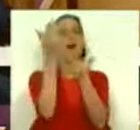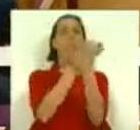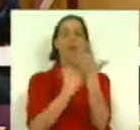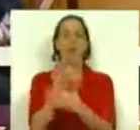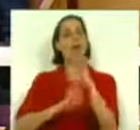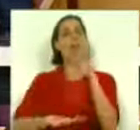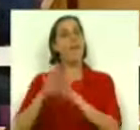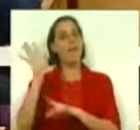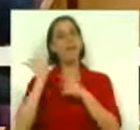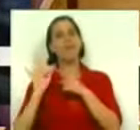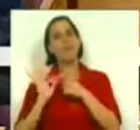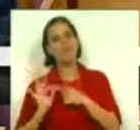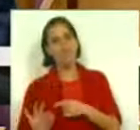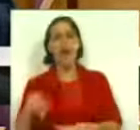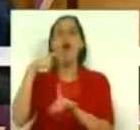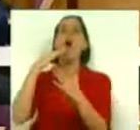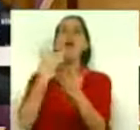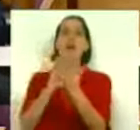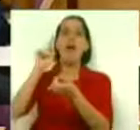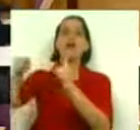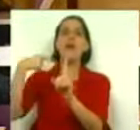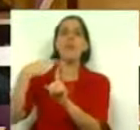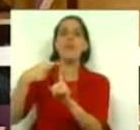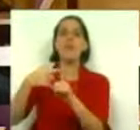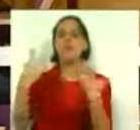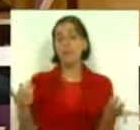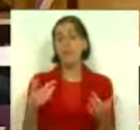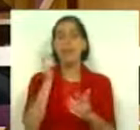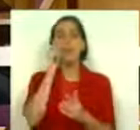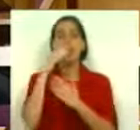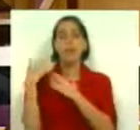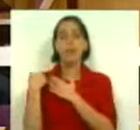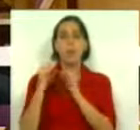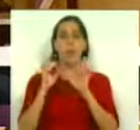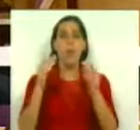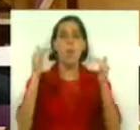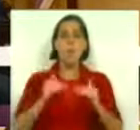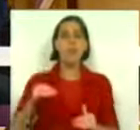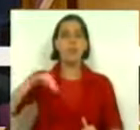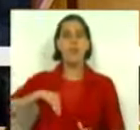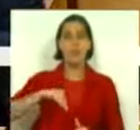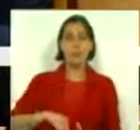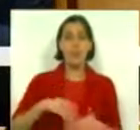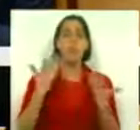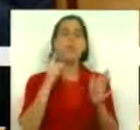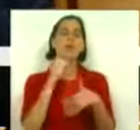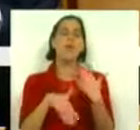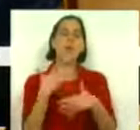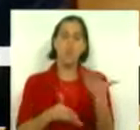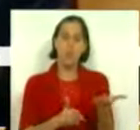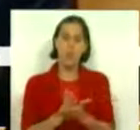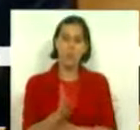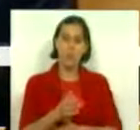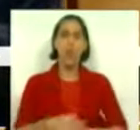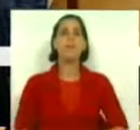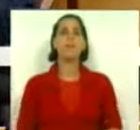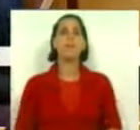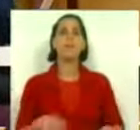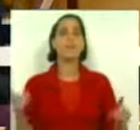é feito discriminando positivamente os titulares com menores rendimentos. Mas